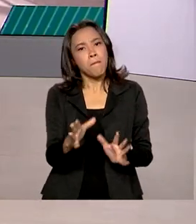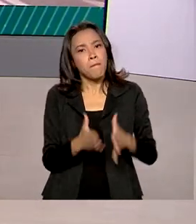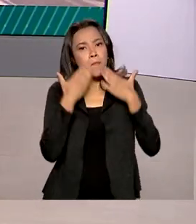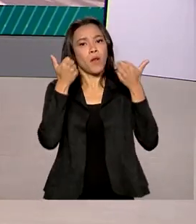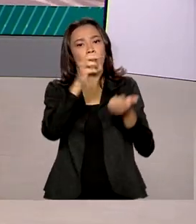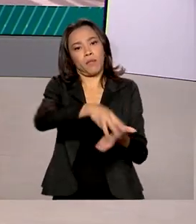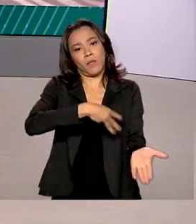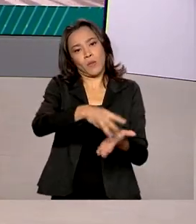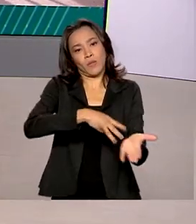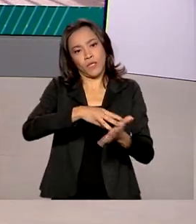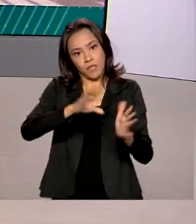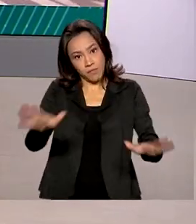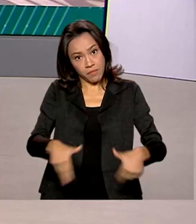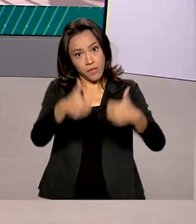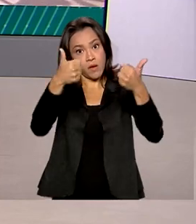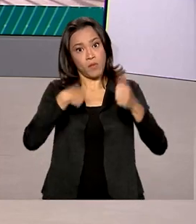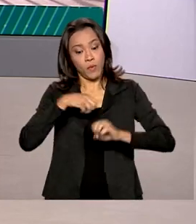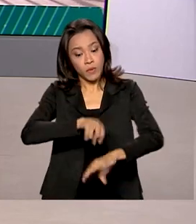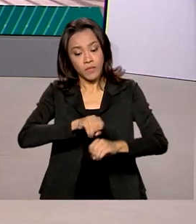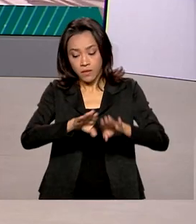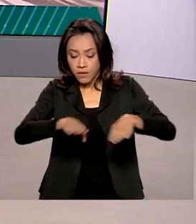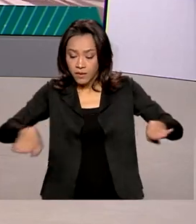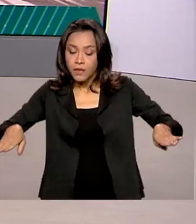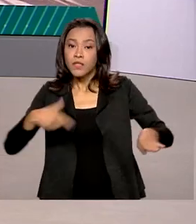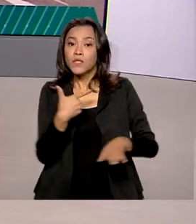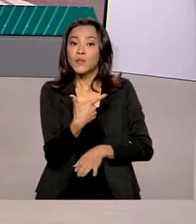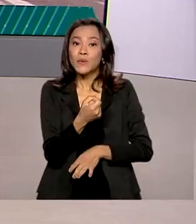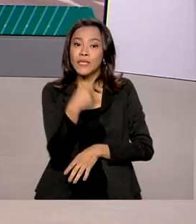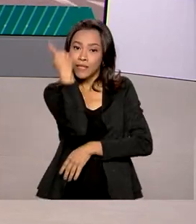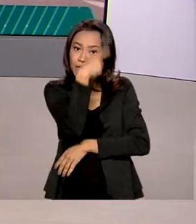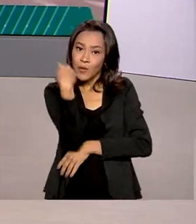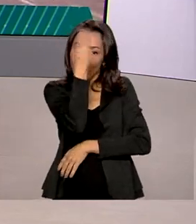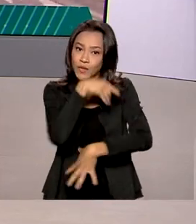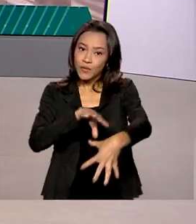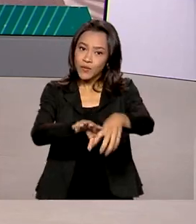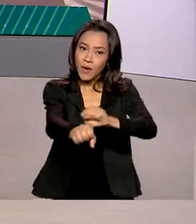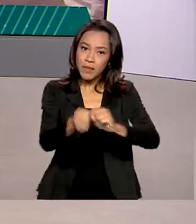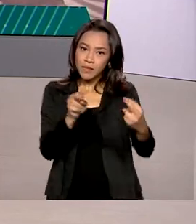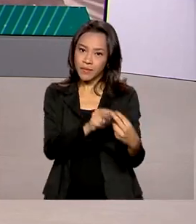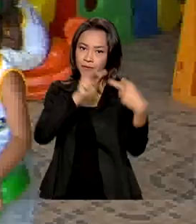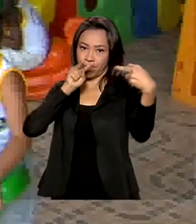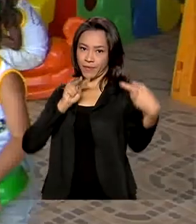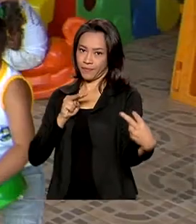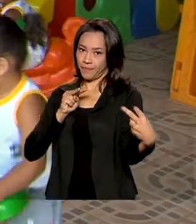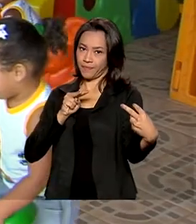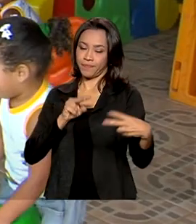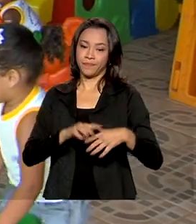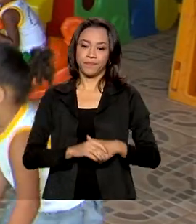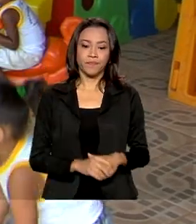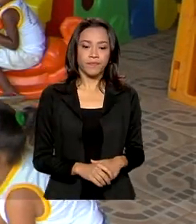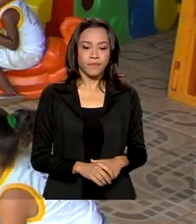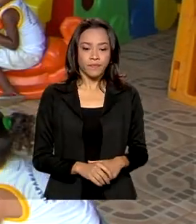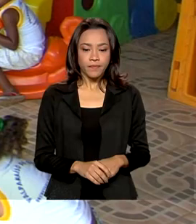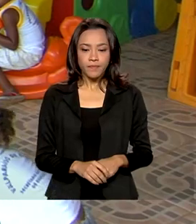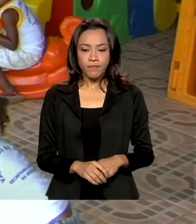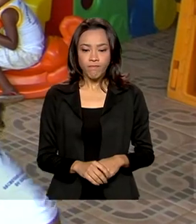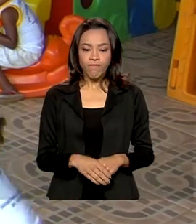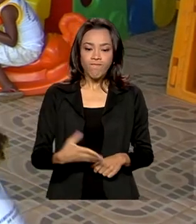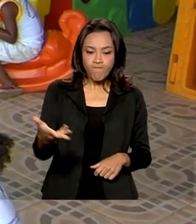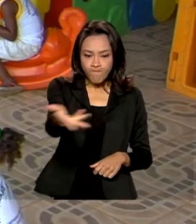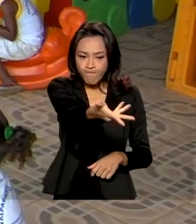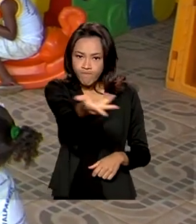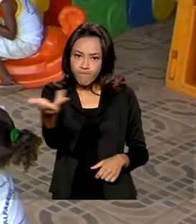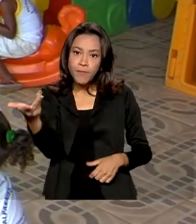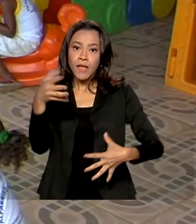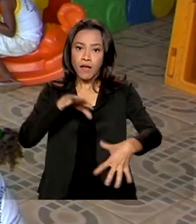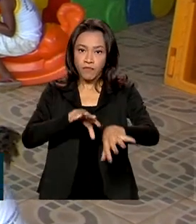em educação infantil que vai contar com 200 horas de formação em ambiente virtual. A formação